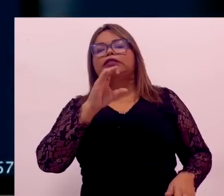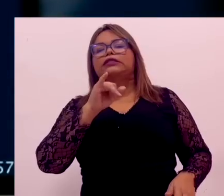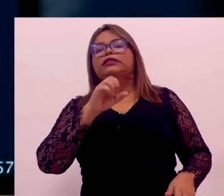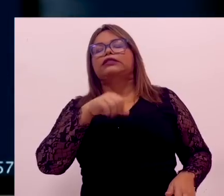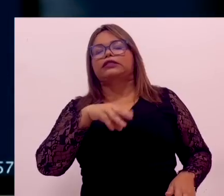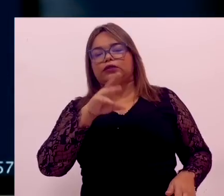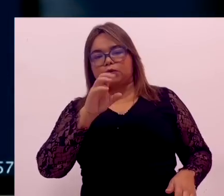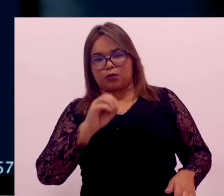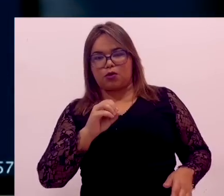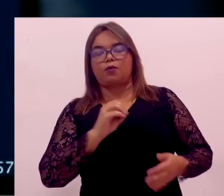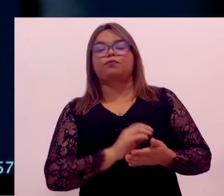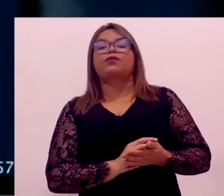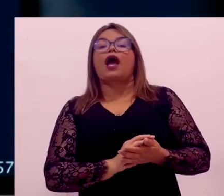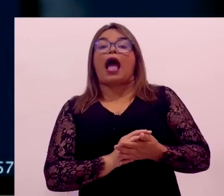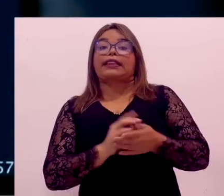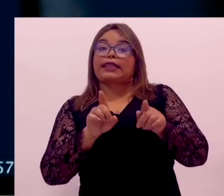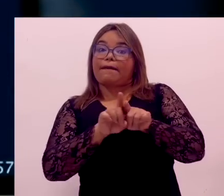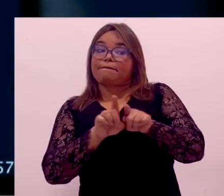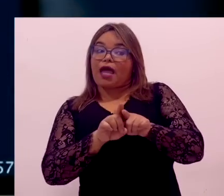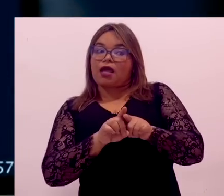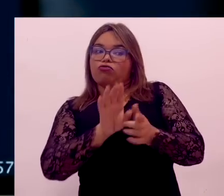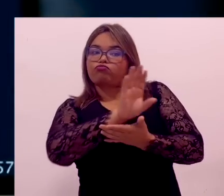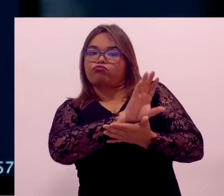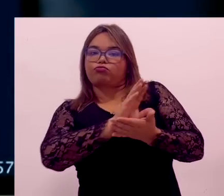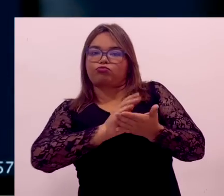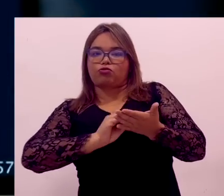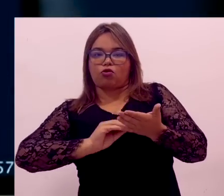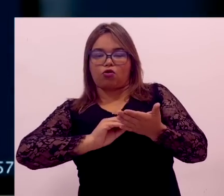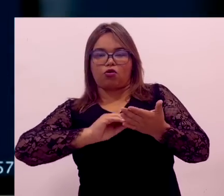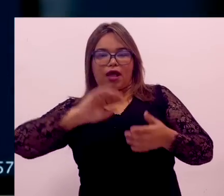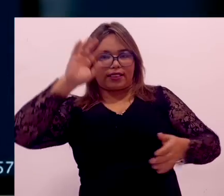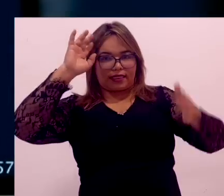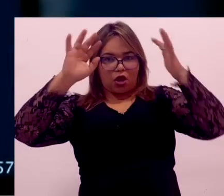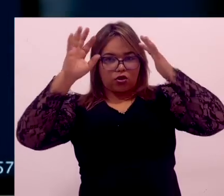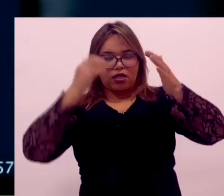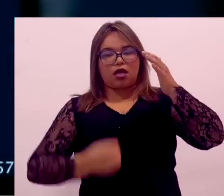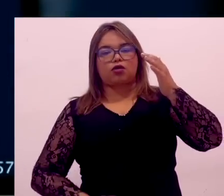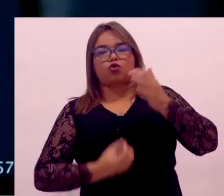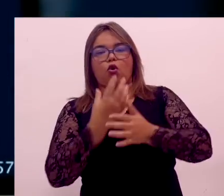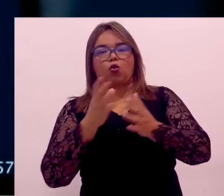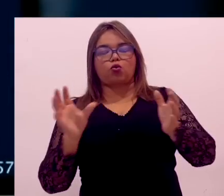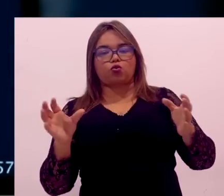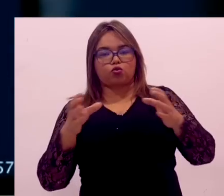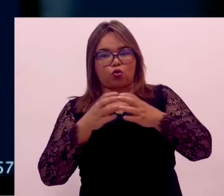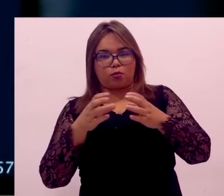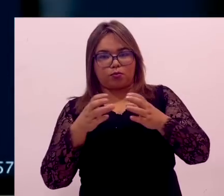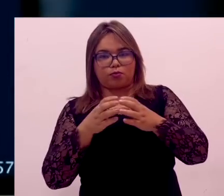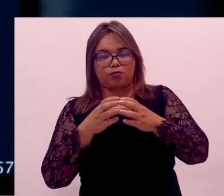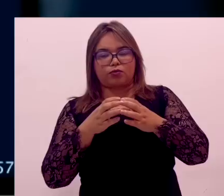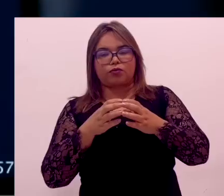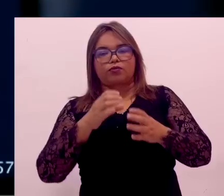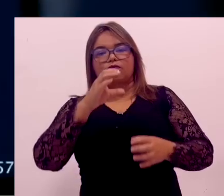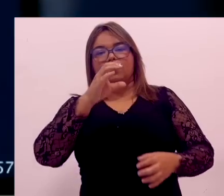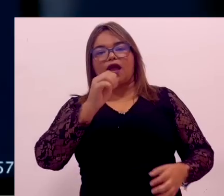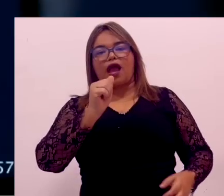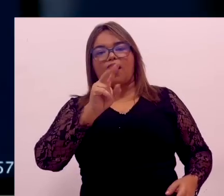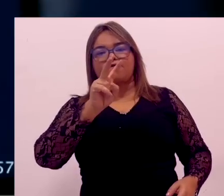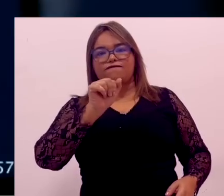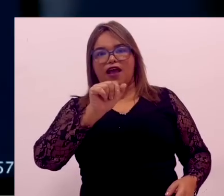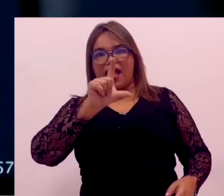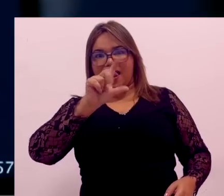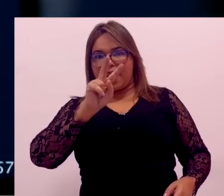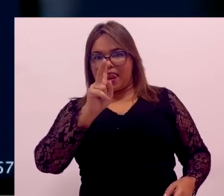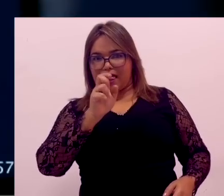Dessa filosofia, eventualmente, se formalizaram os cavaleiros templários dentro de um grande sistema religioso